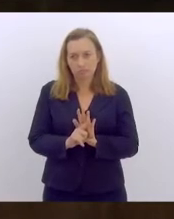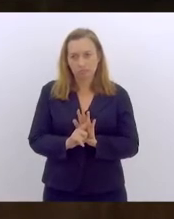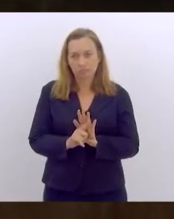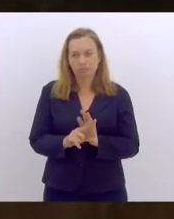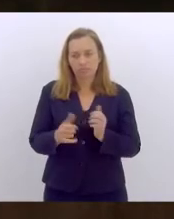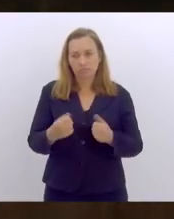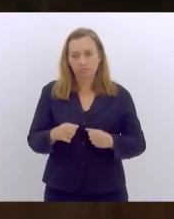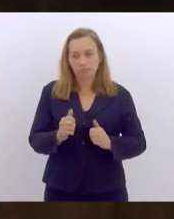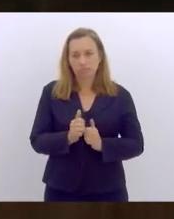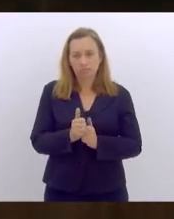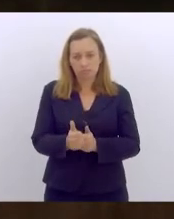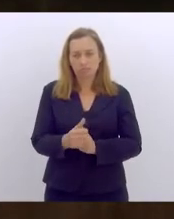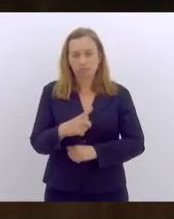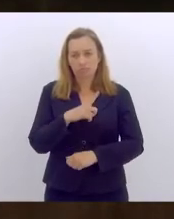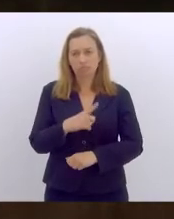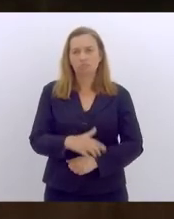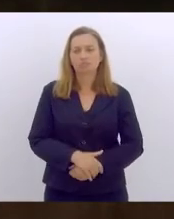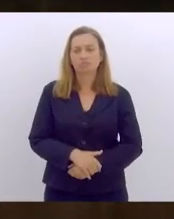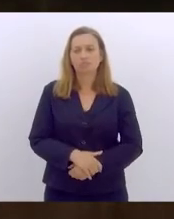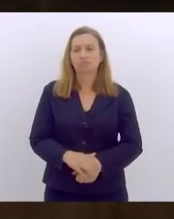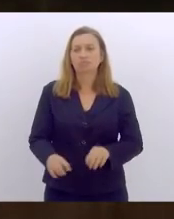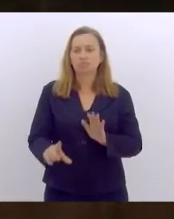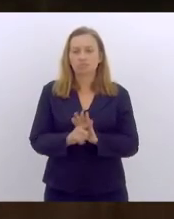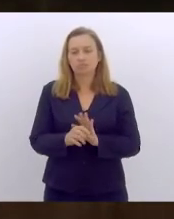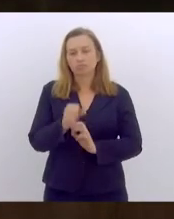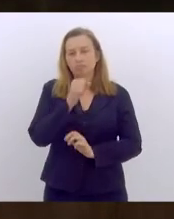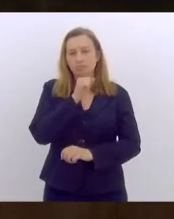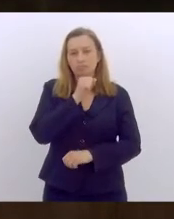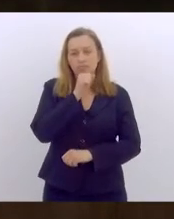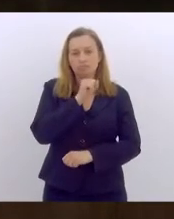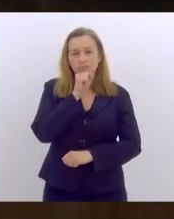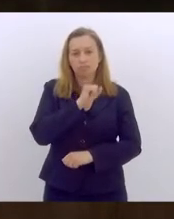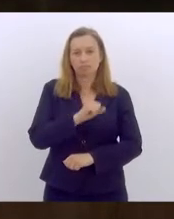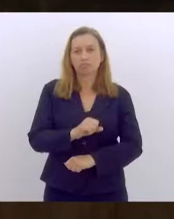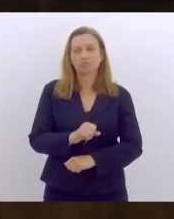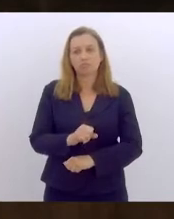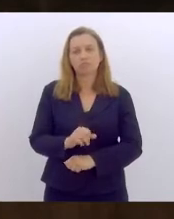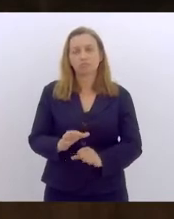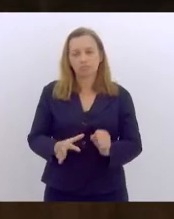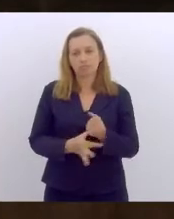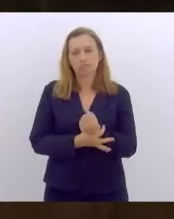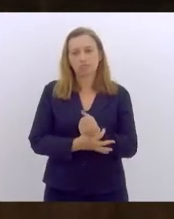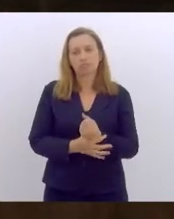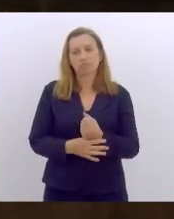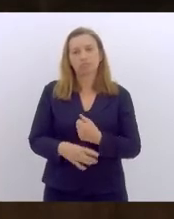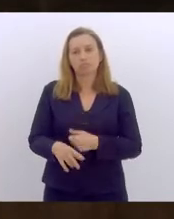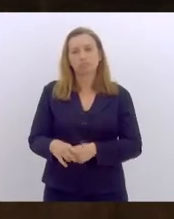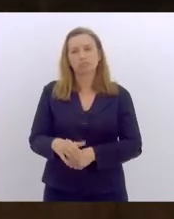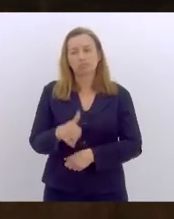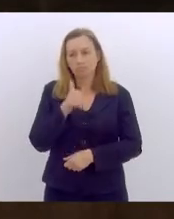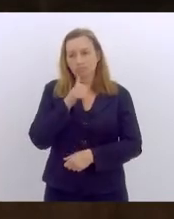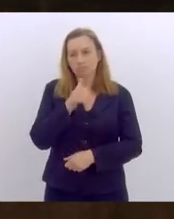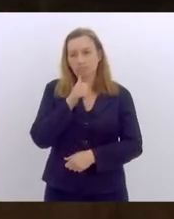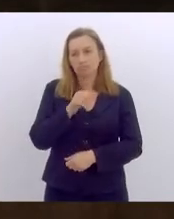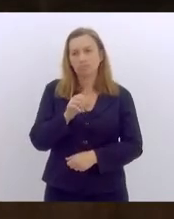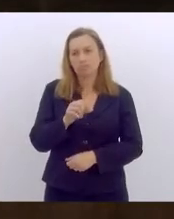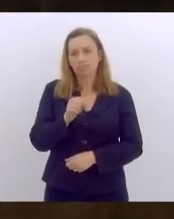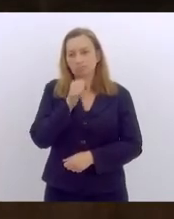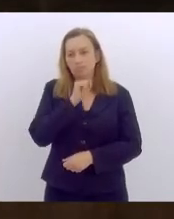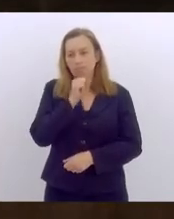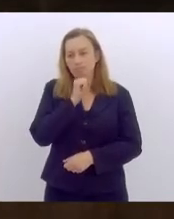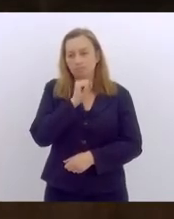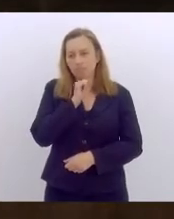ter o acompanhante. A lei dos idosos assegura que a mulher idosa pode